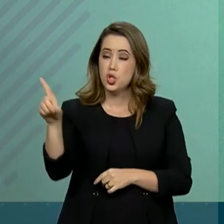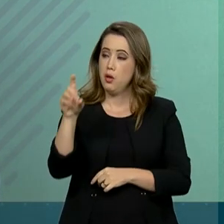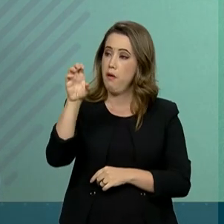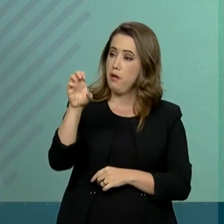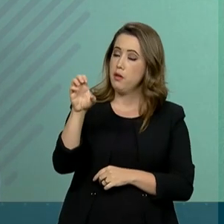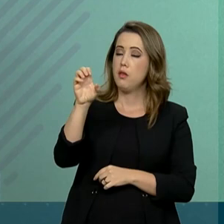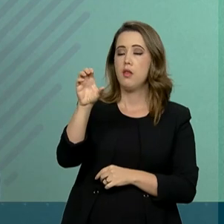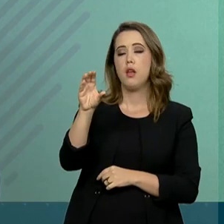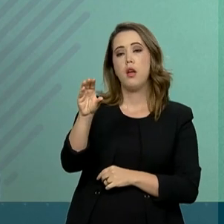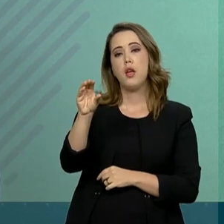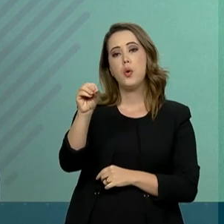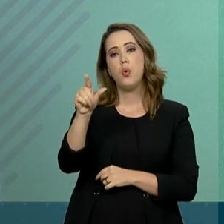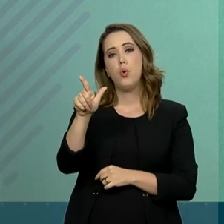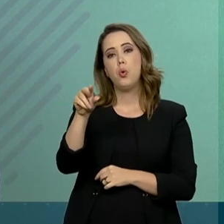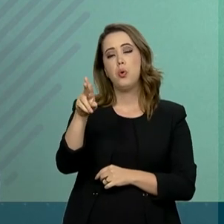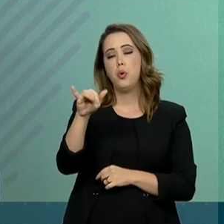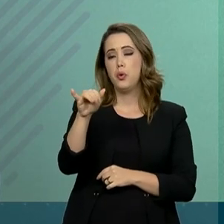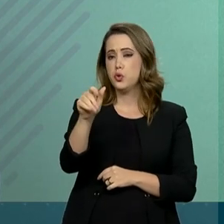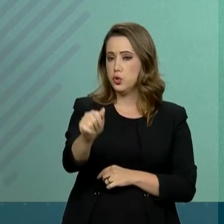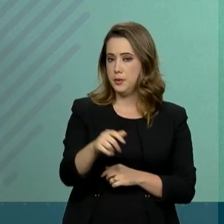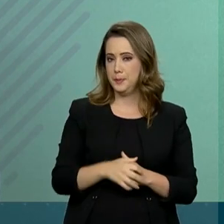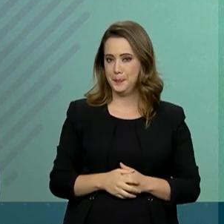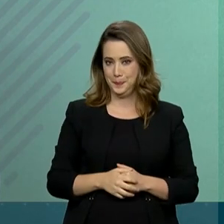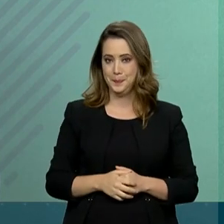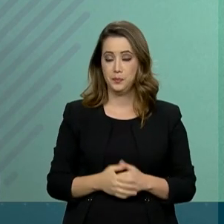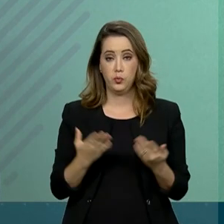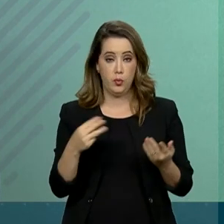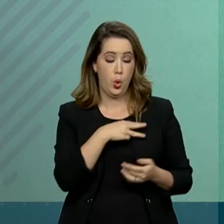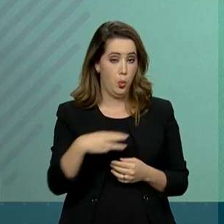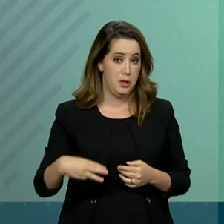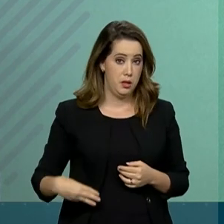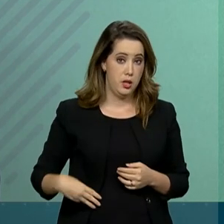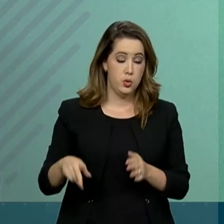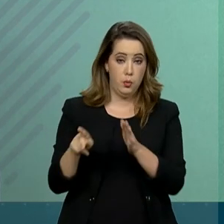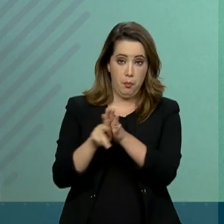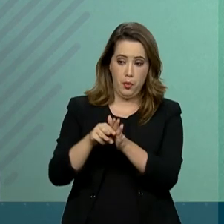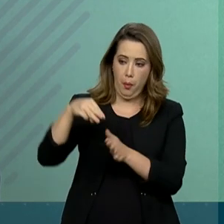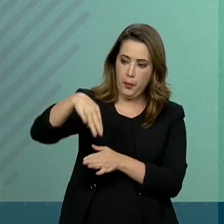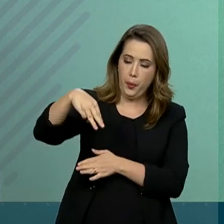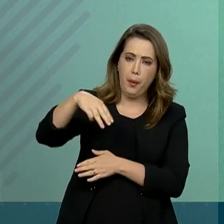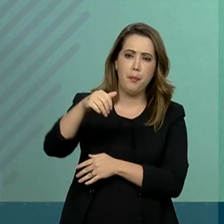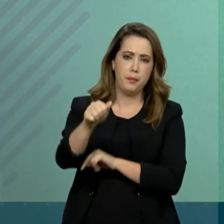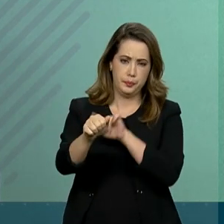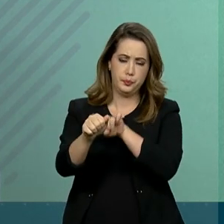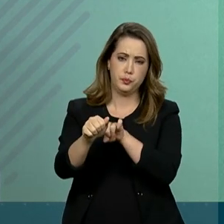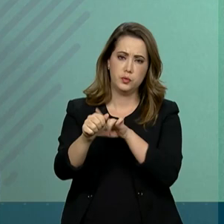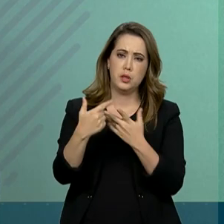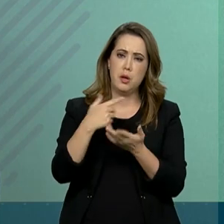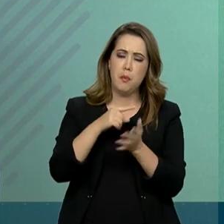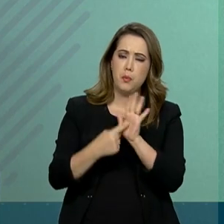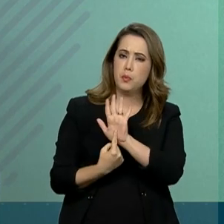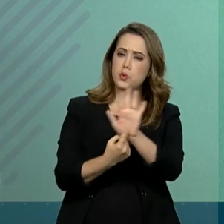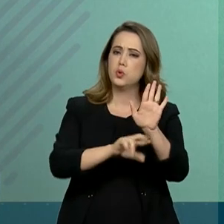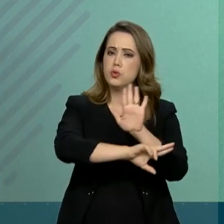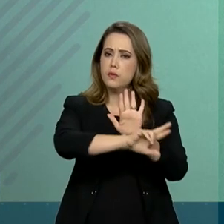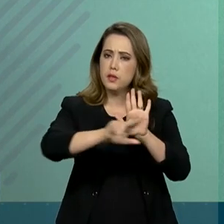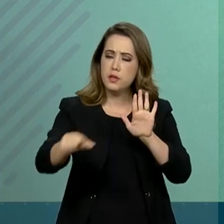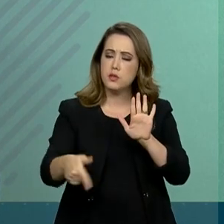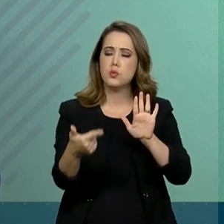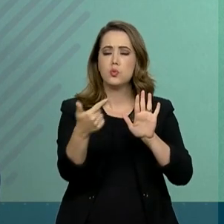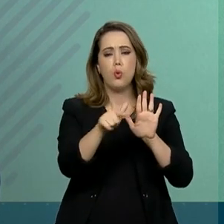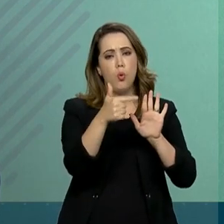várias inicia ativas que a área tem desencadeado para a obtenção do desenvolvimento